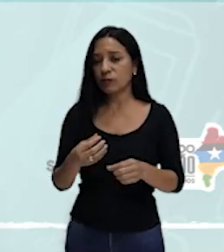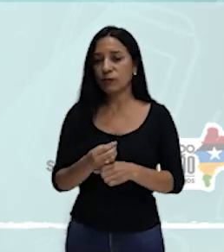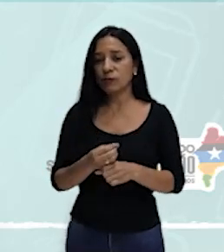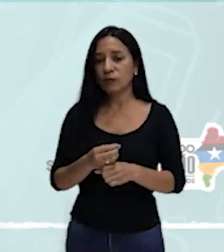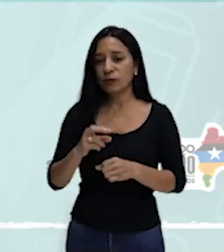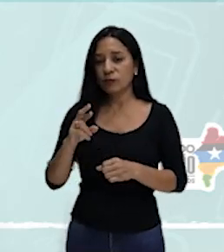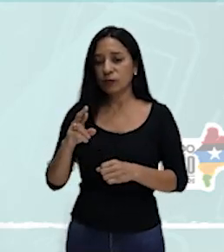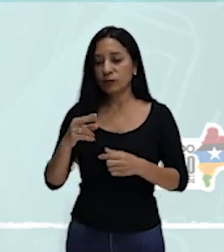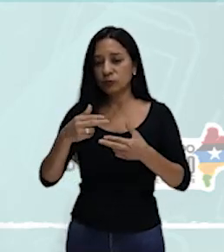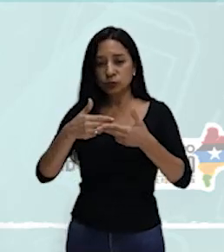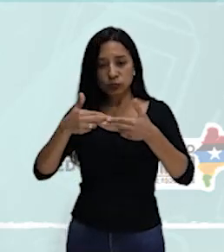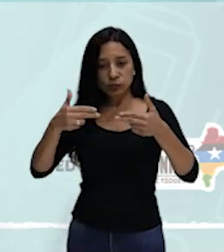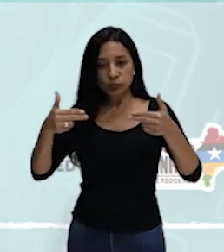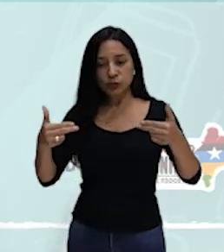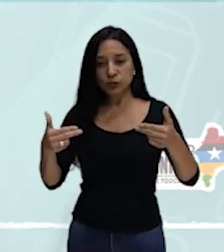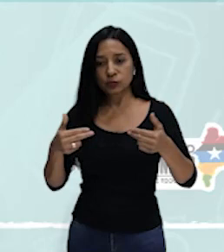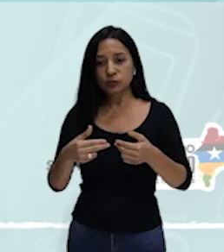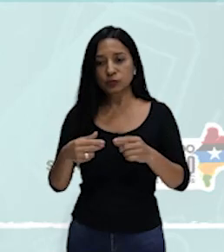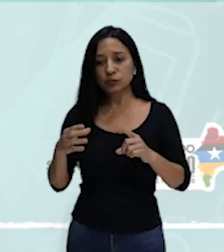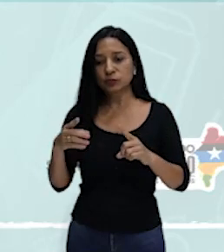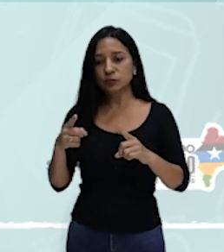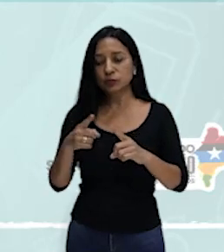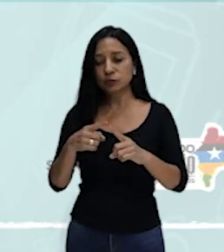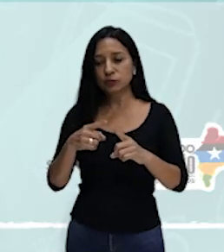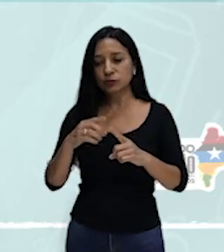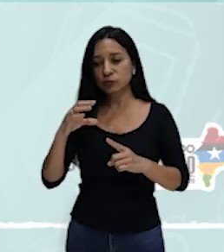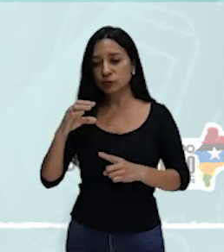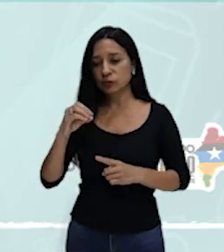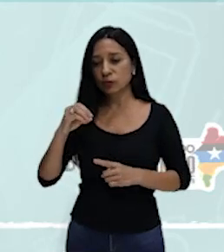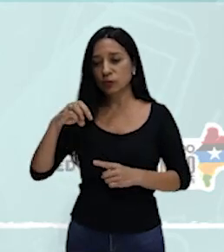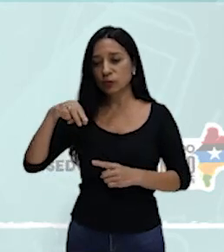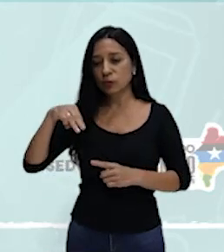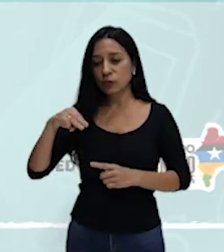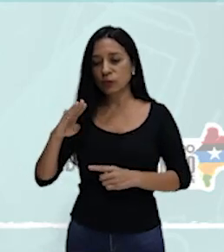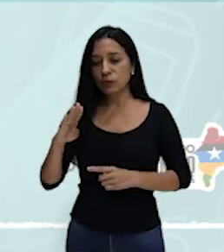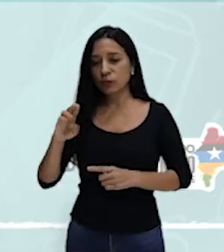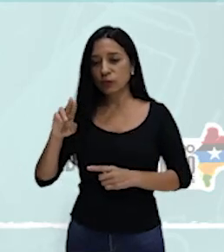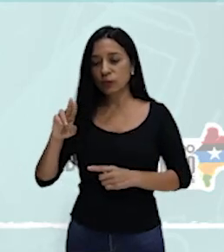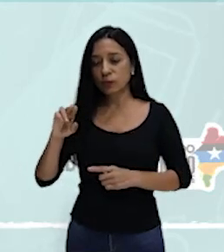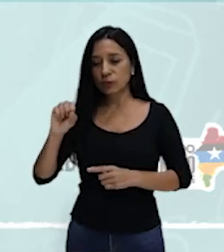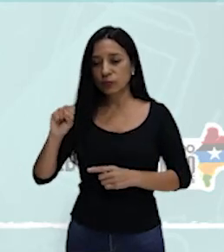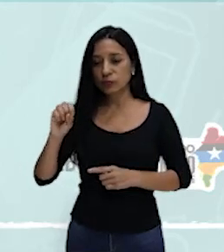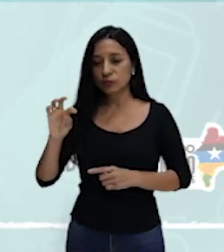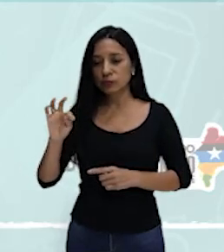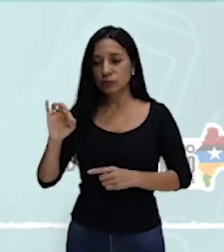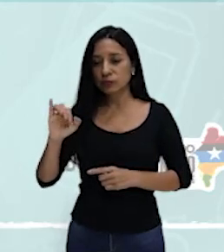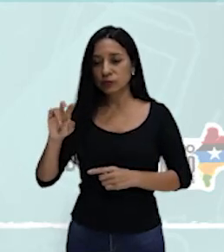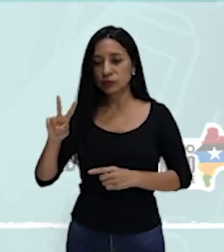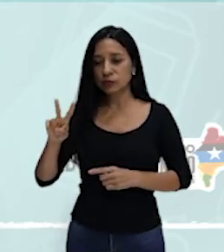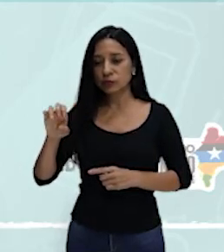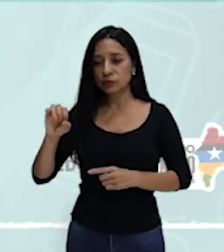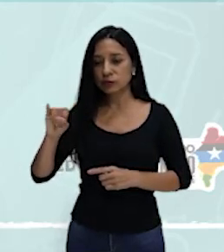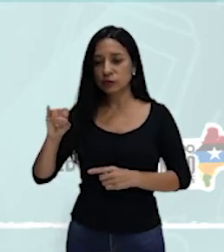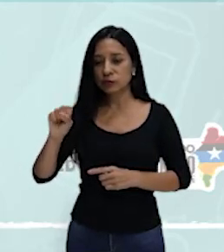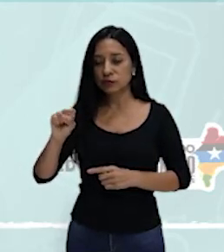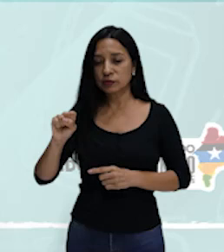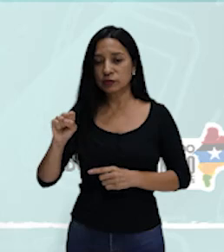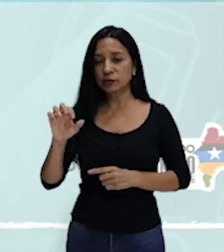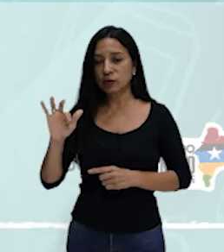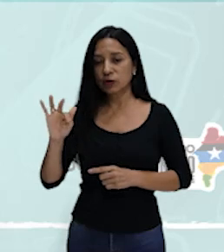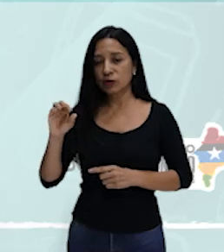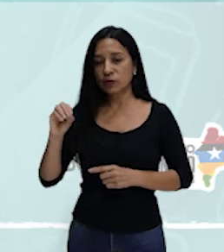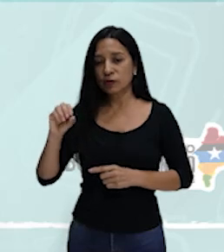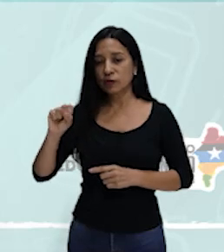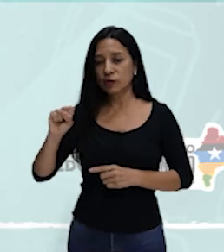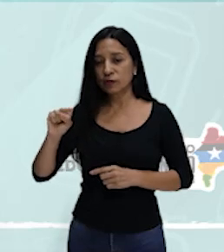os tipos de combustíveis fósseis, que são em quantidade limitada, certo?